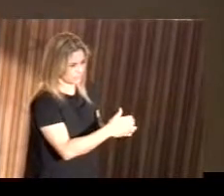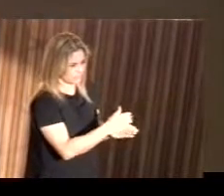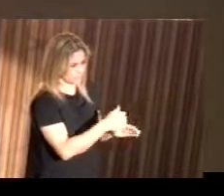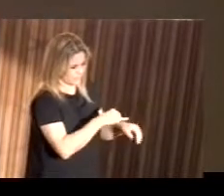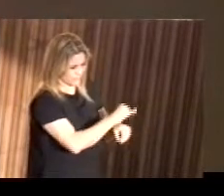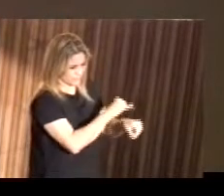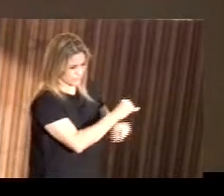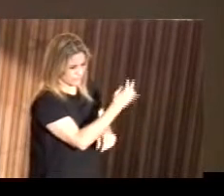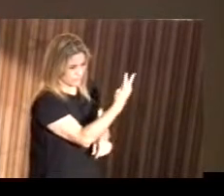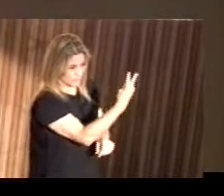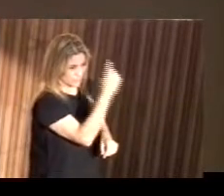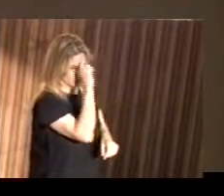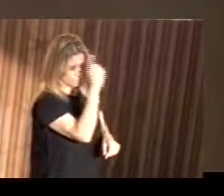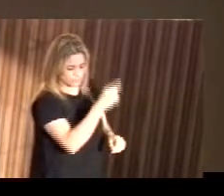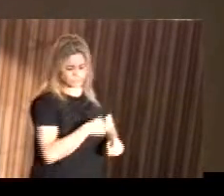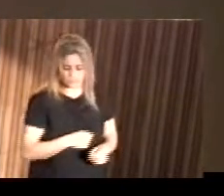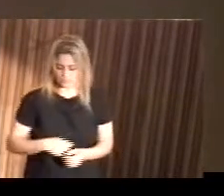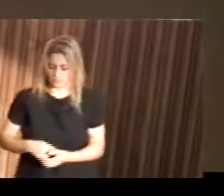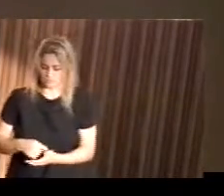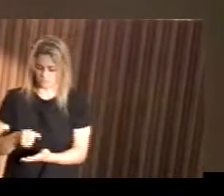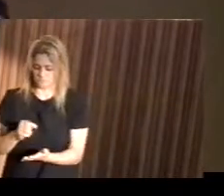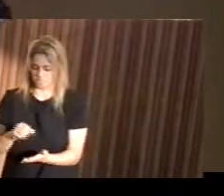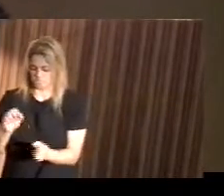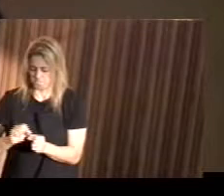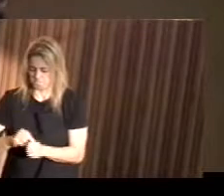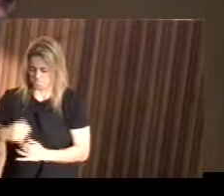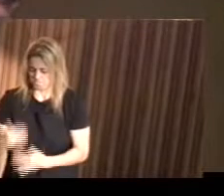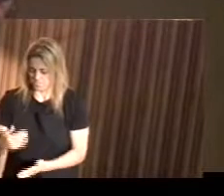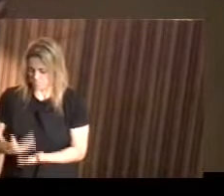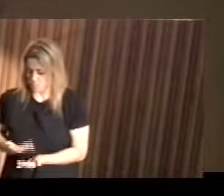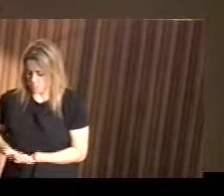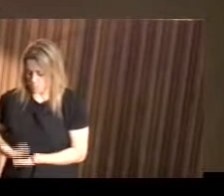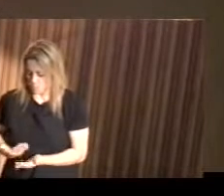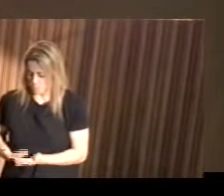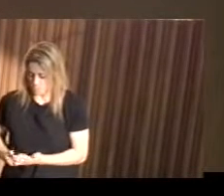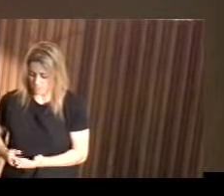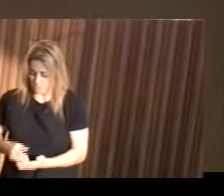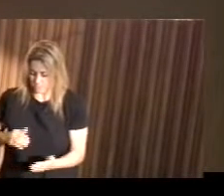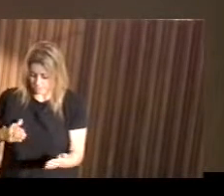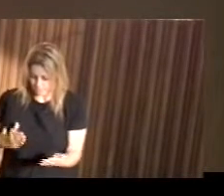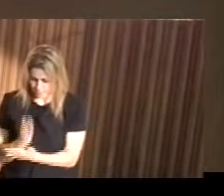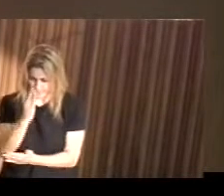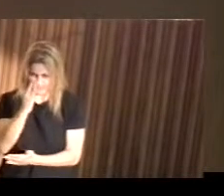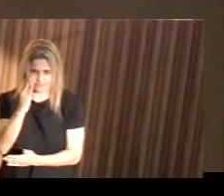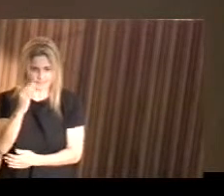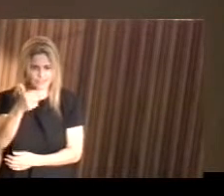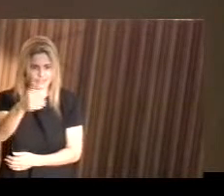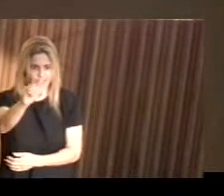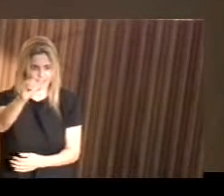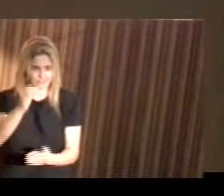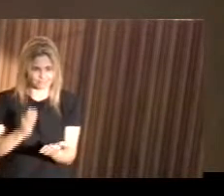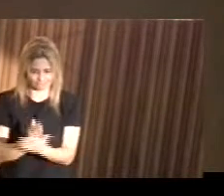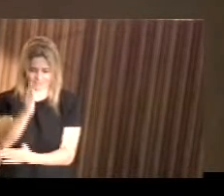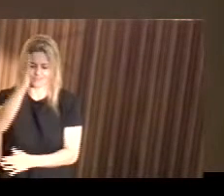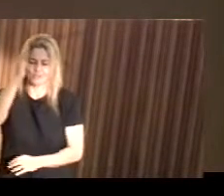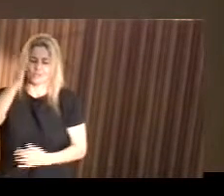na minha vida. Tirei um 10 de filosofia. Vou para o 2º semestre de filosofia.